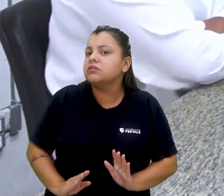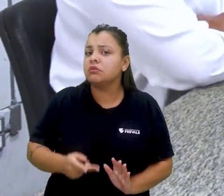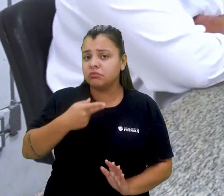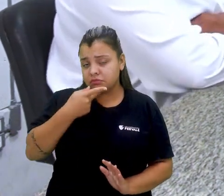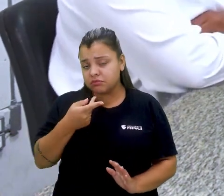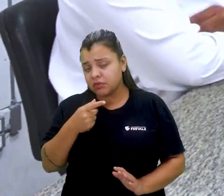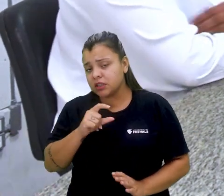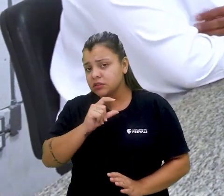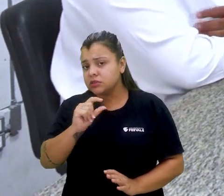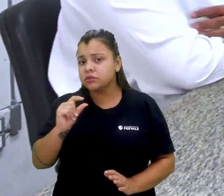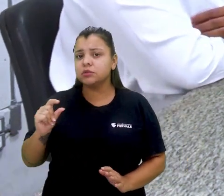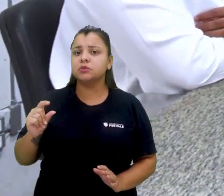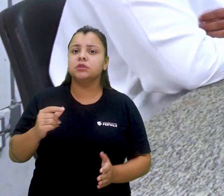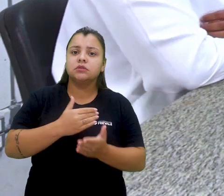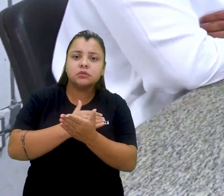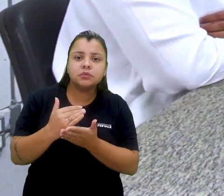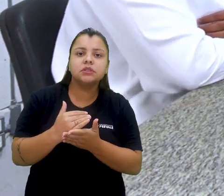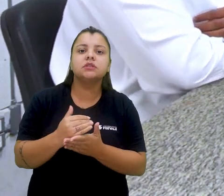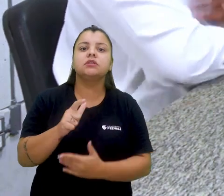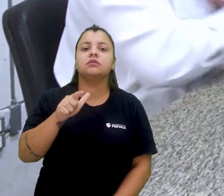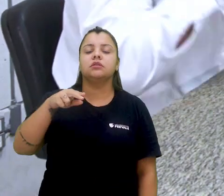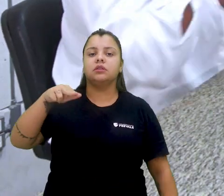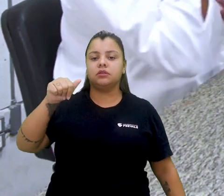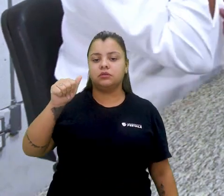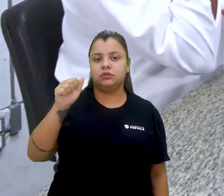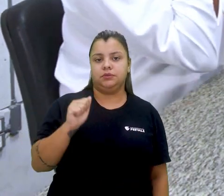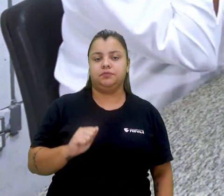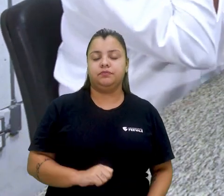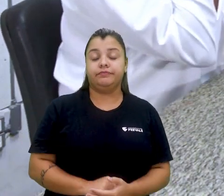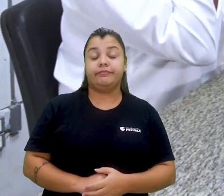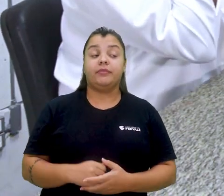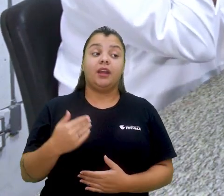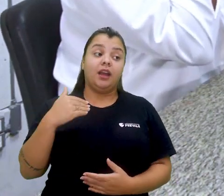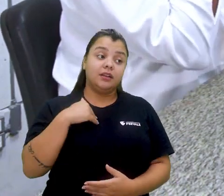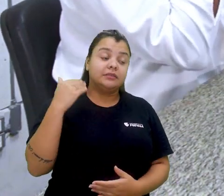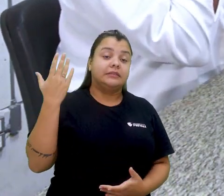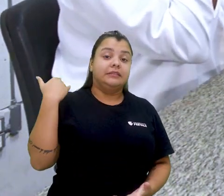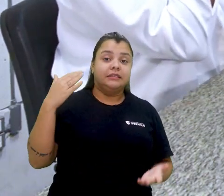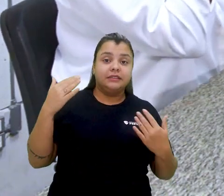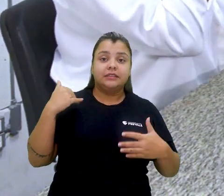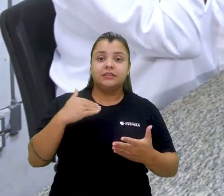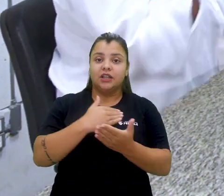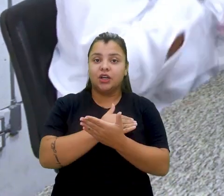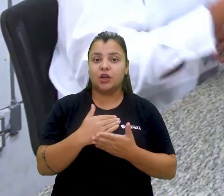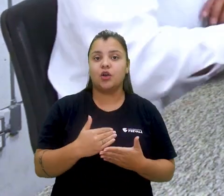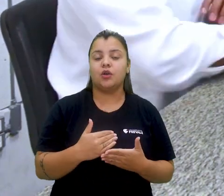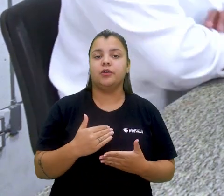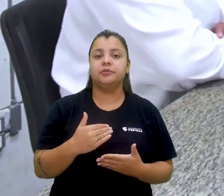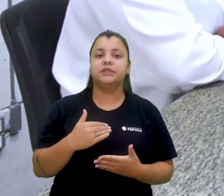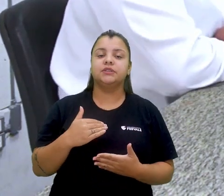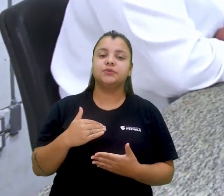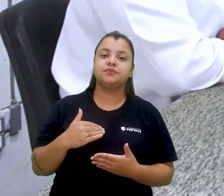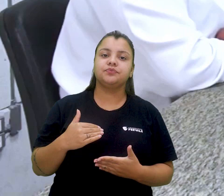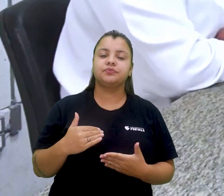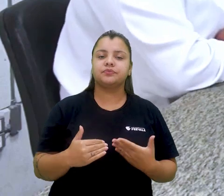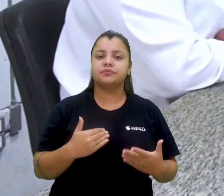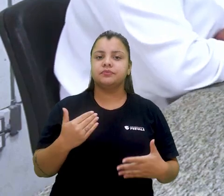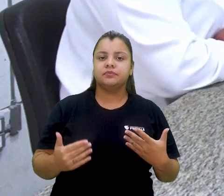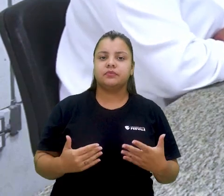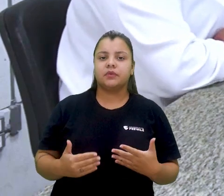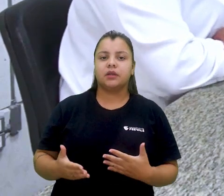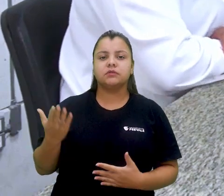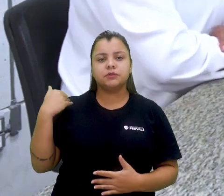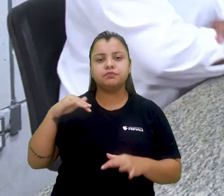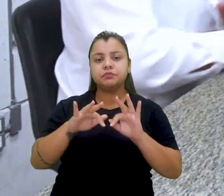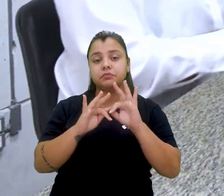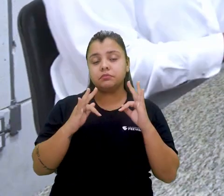um pouquinho aí da do início aí da Luana aí no início da Luana Nossa Luana é vem de